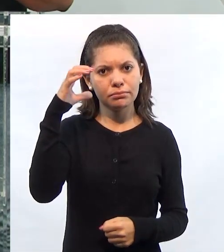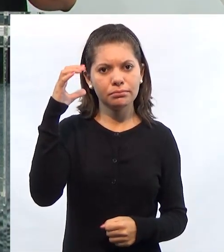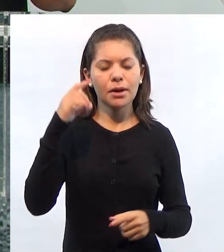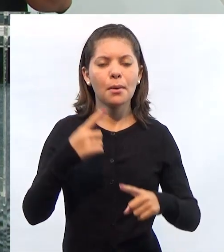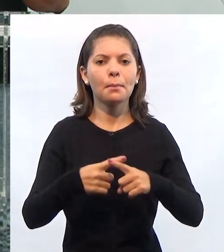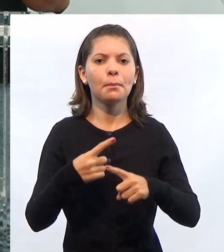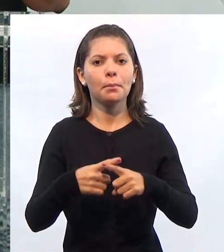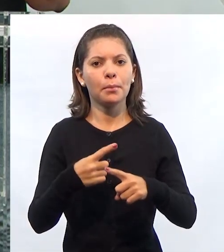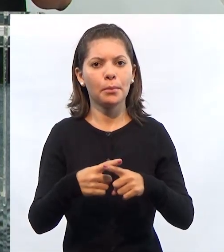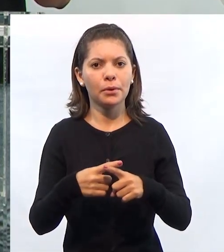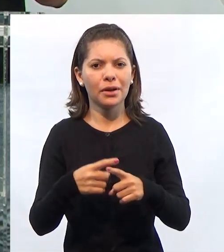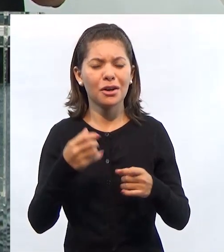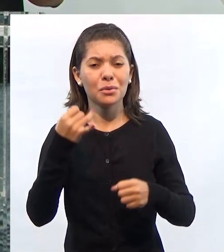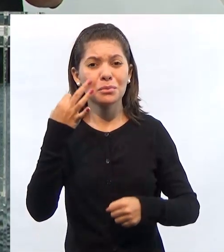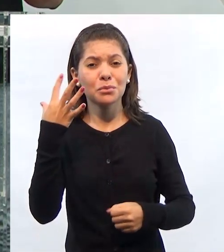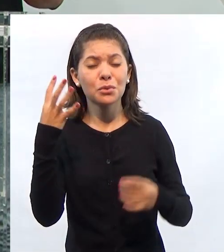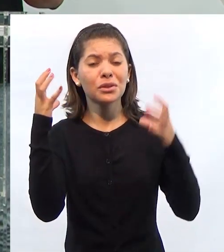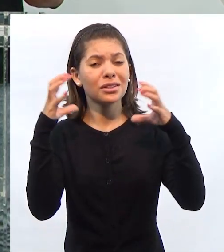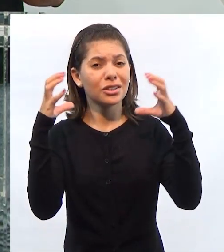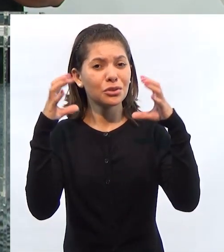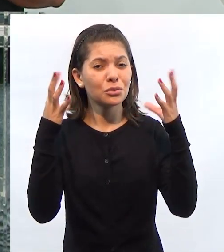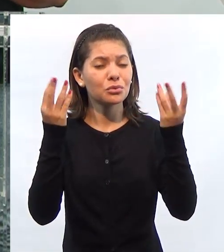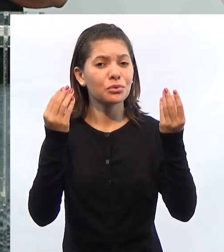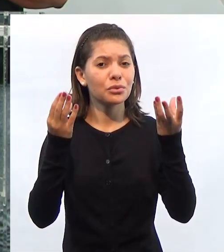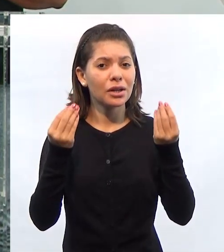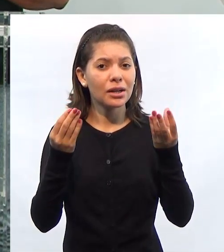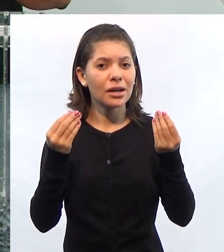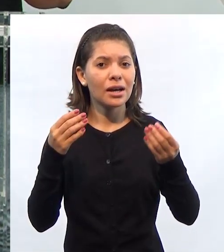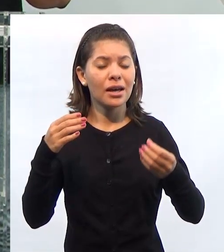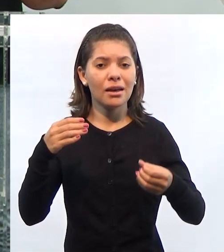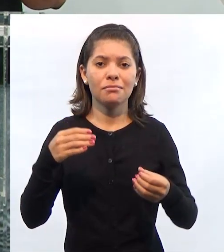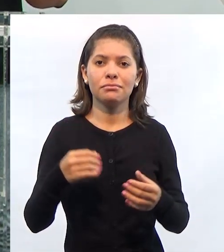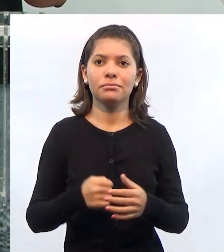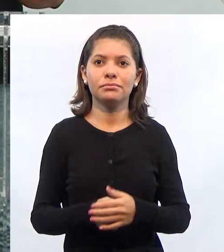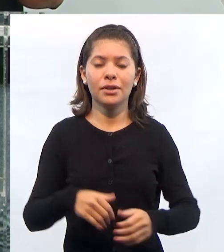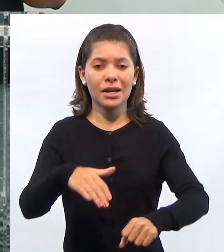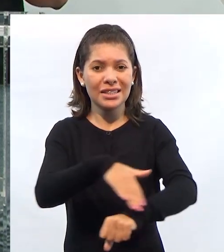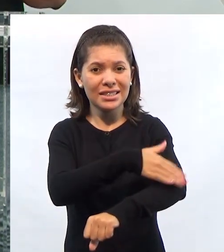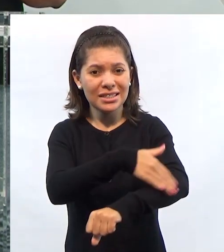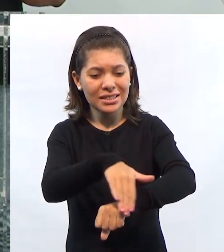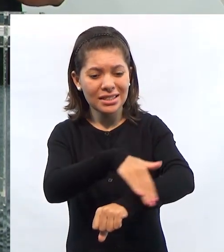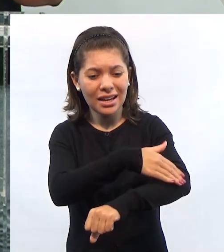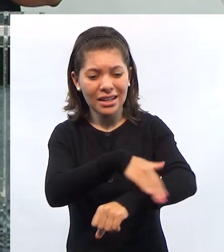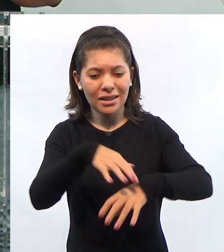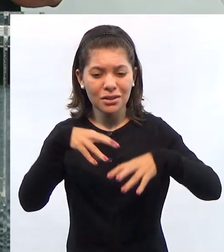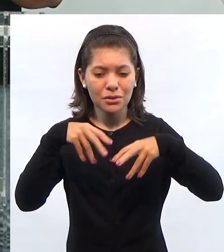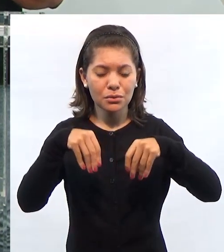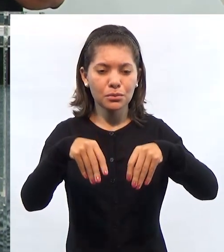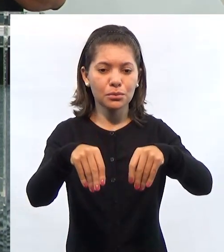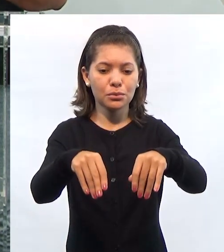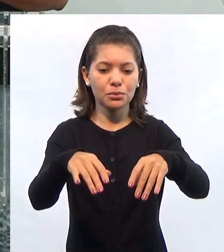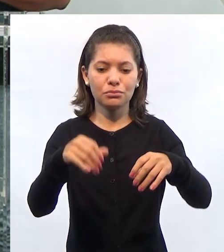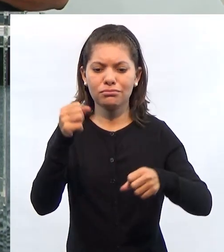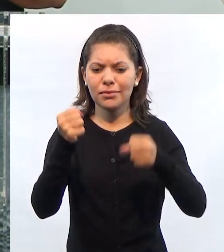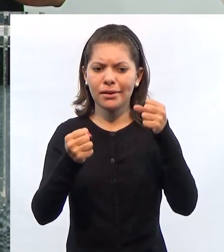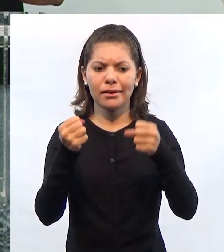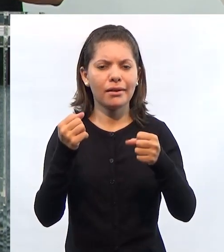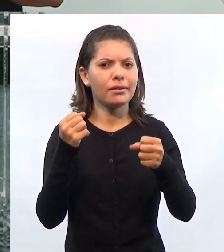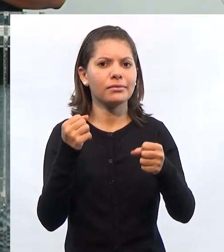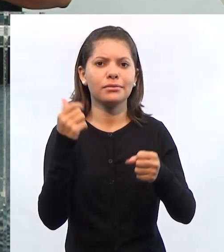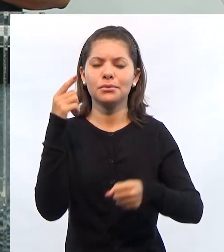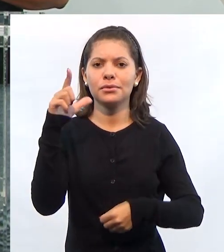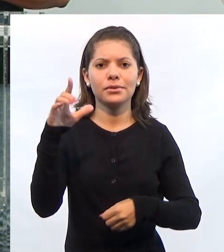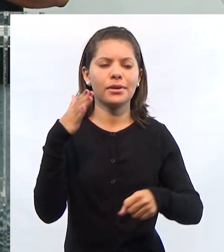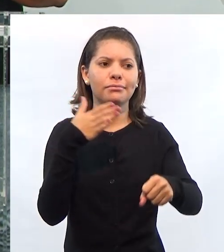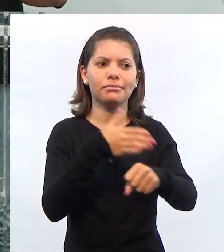Porque na época chuvosa, com a quantidade de chuvas, as estradas no meio da floresta se tornam um lamaçal. E não há carro que consiga entrar e